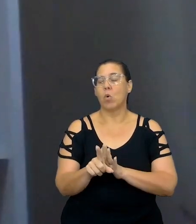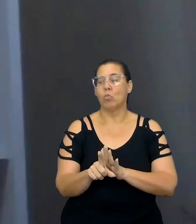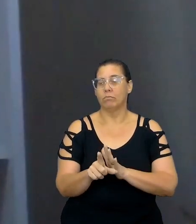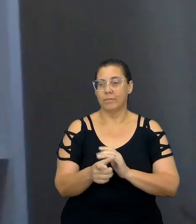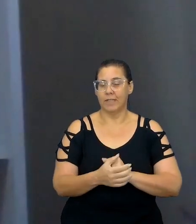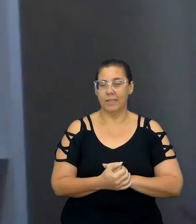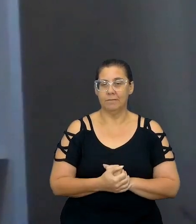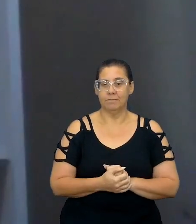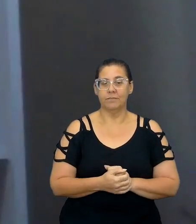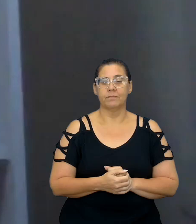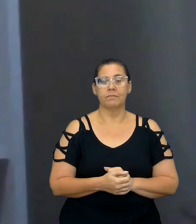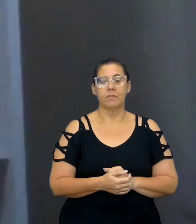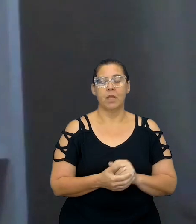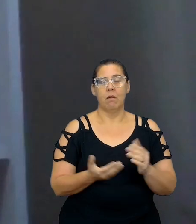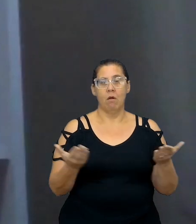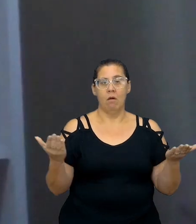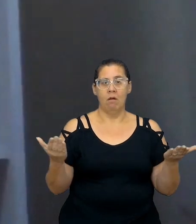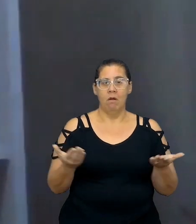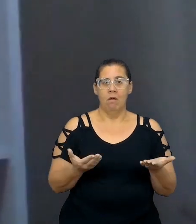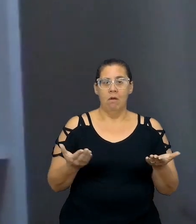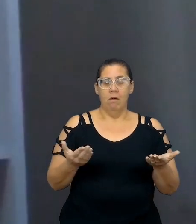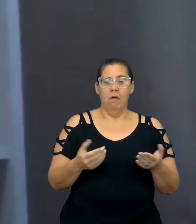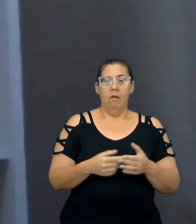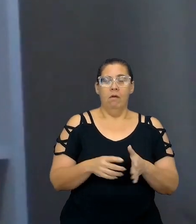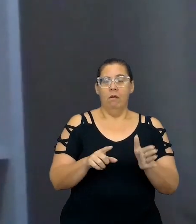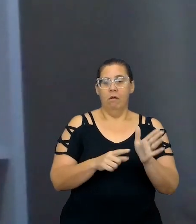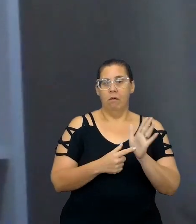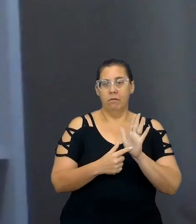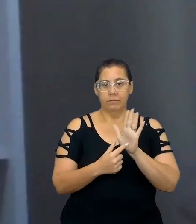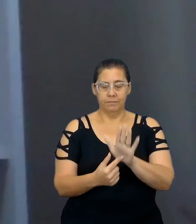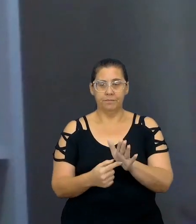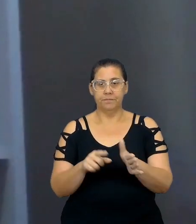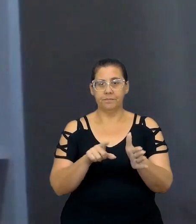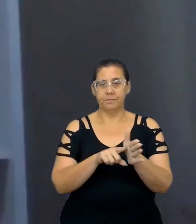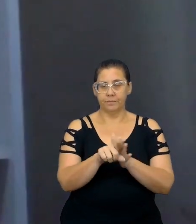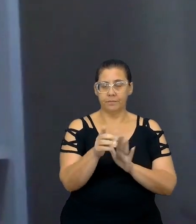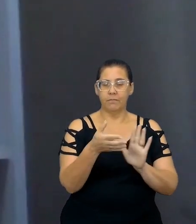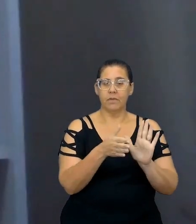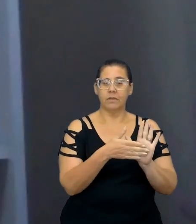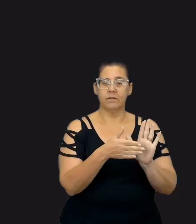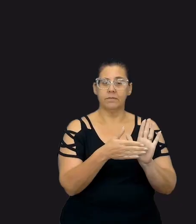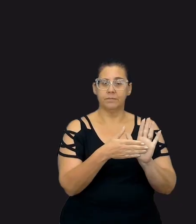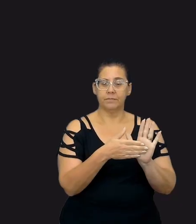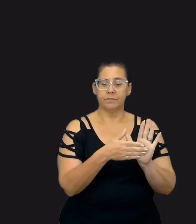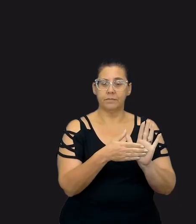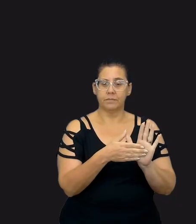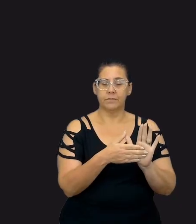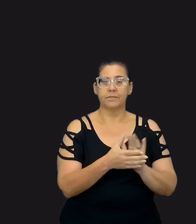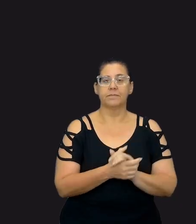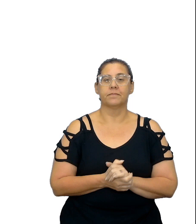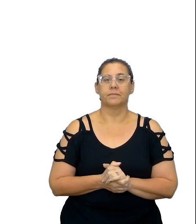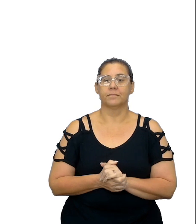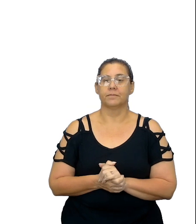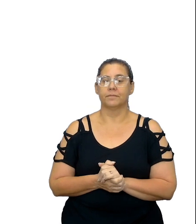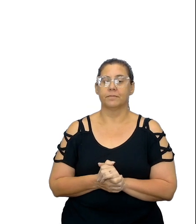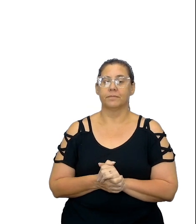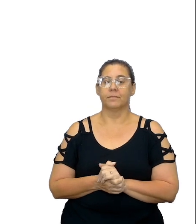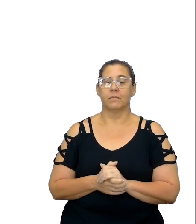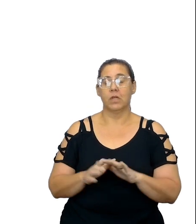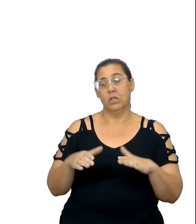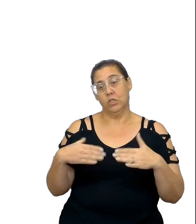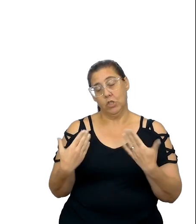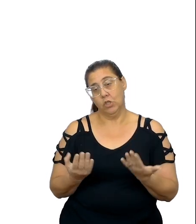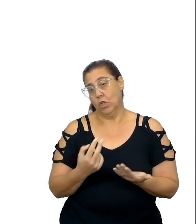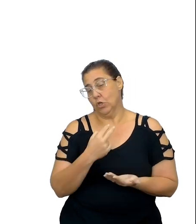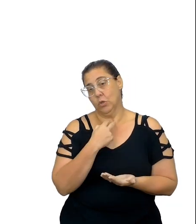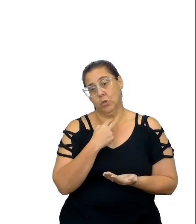fizer. Então, levarei agora a questão desta proposta, né, que seria aí, já que nós não podemos